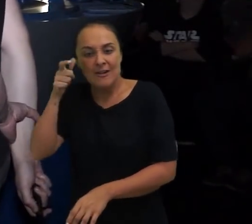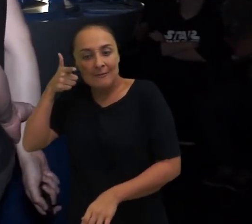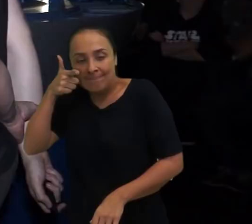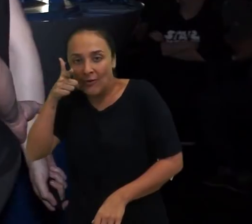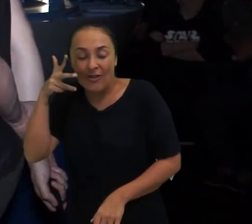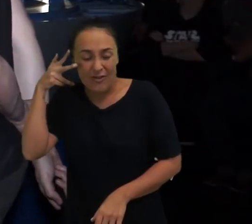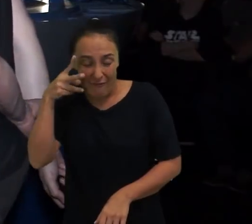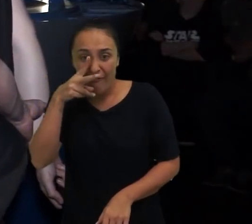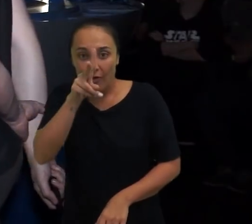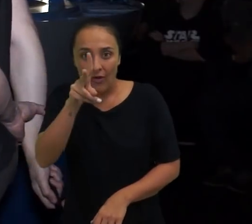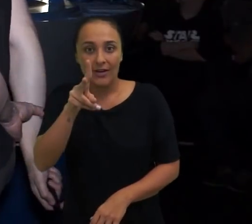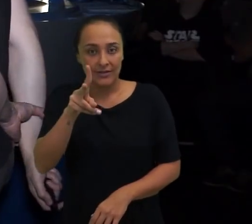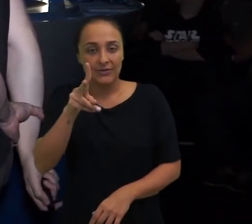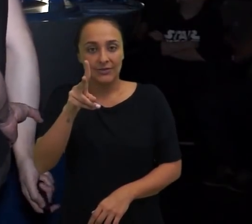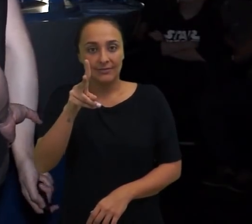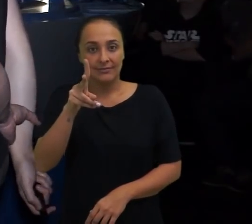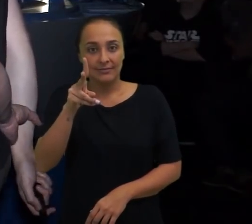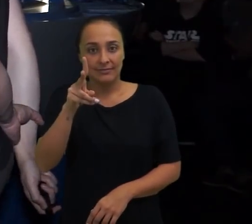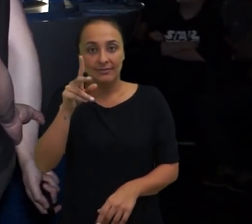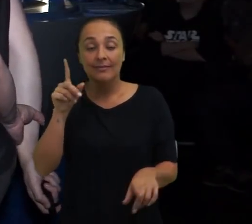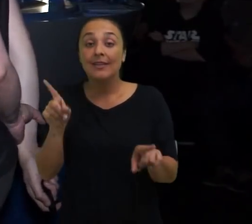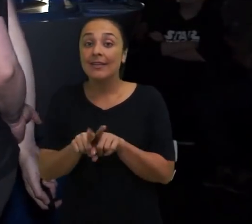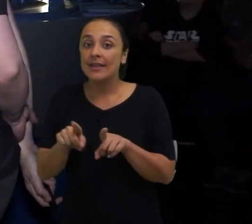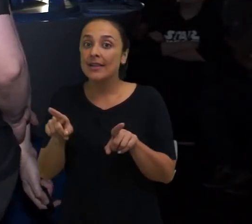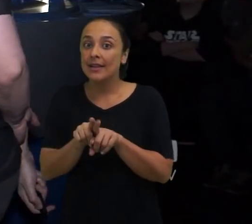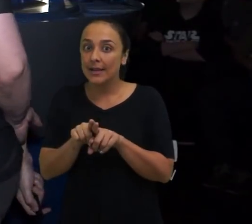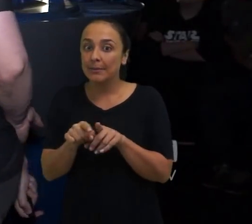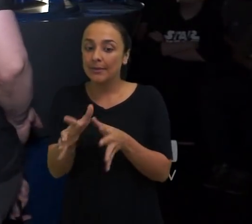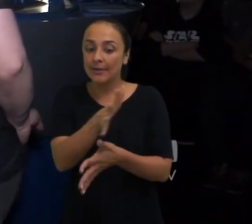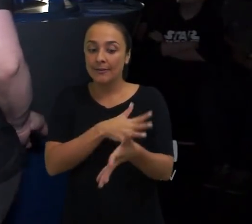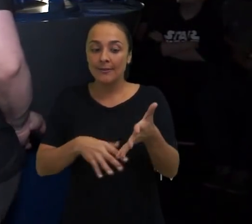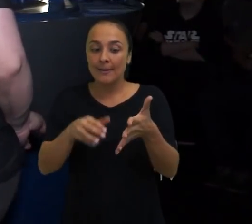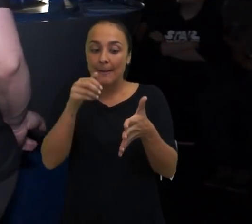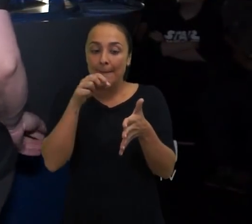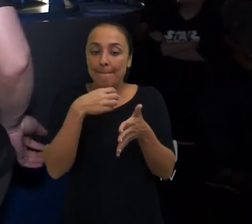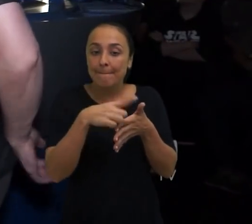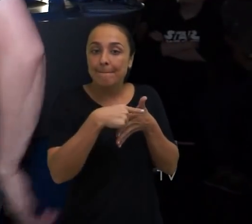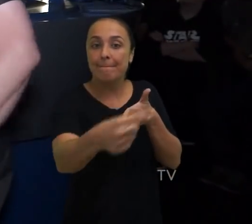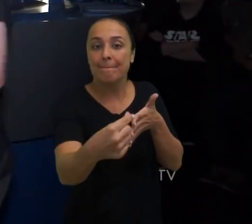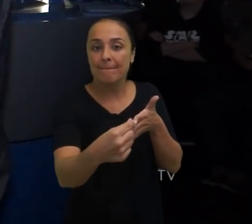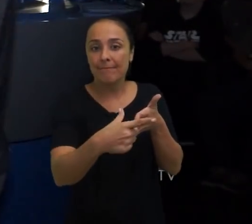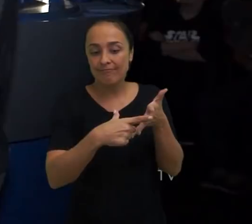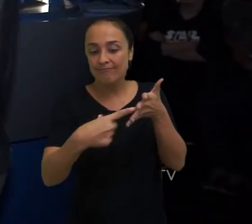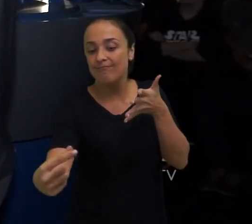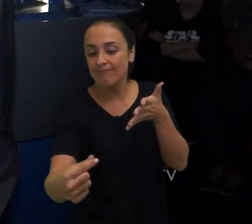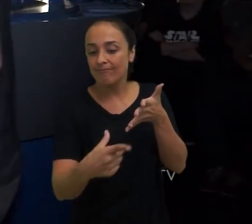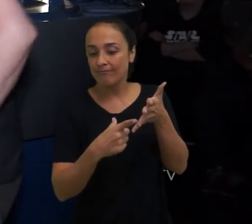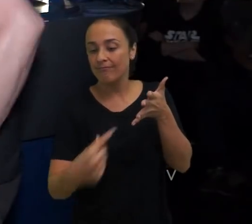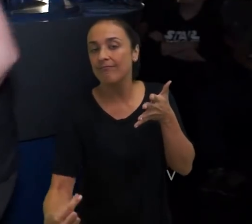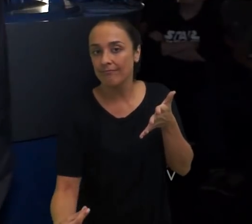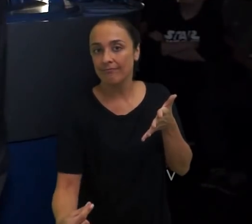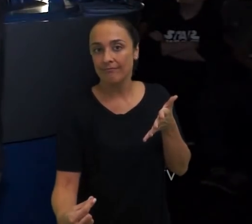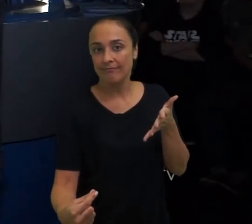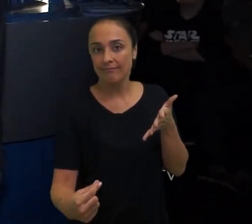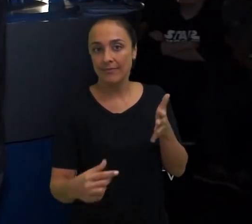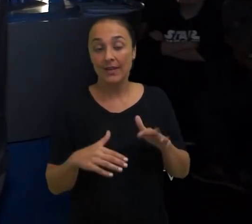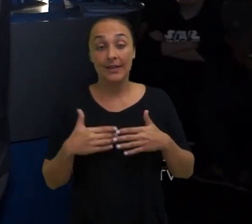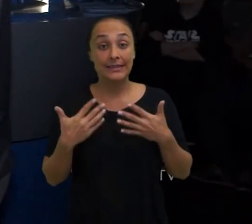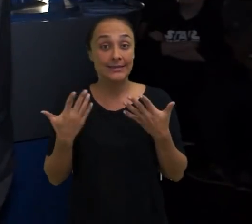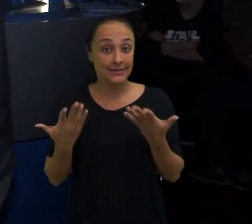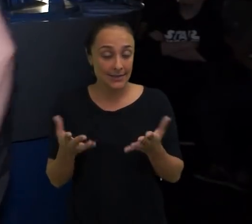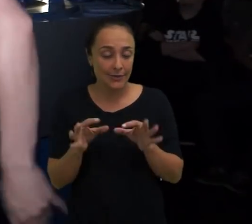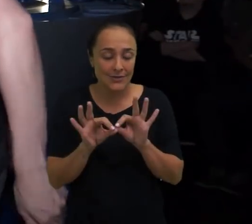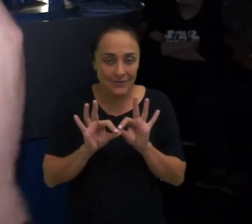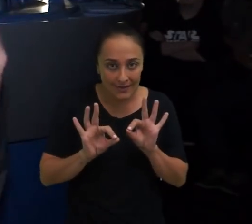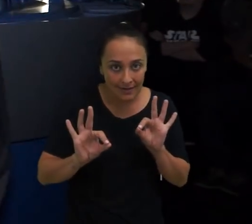quasar está. Elas estavam formando estrelas, mas essa energia luminosa do quasar gerou um vento ali no